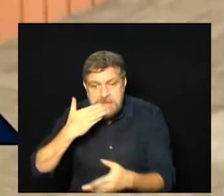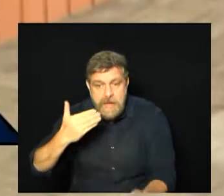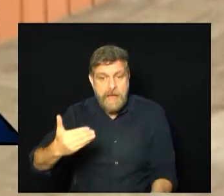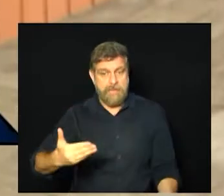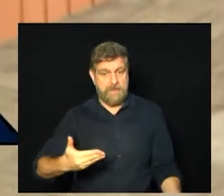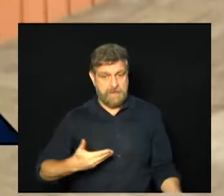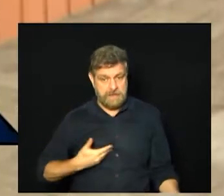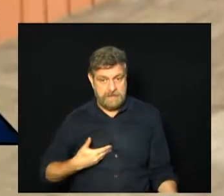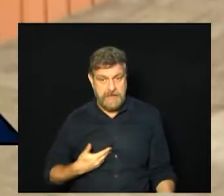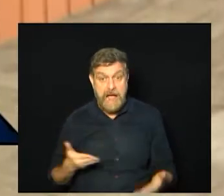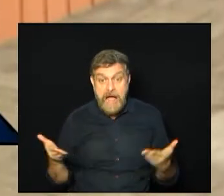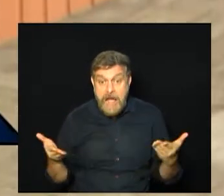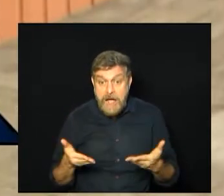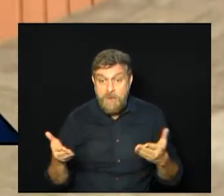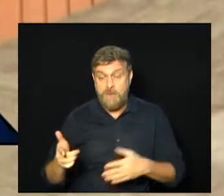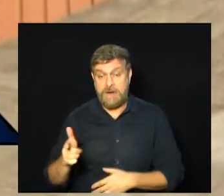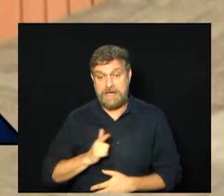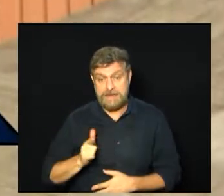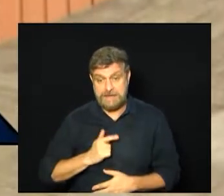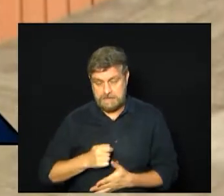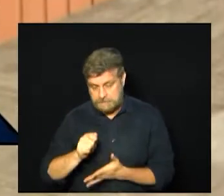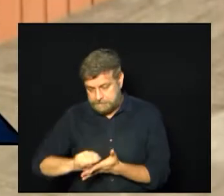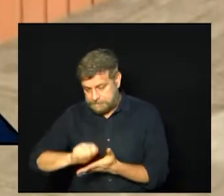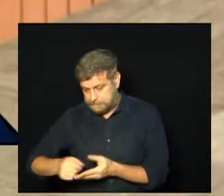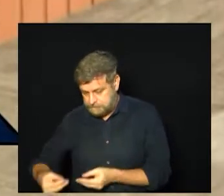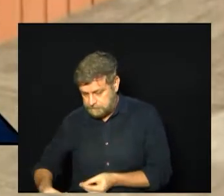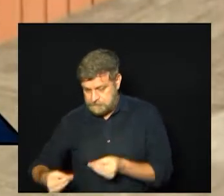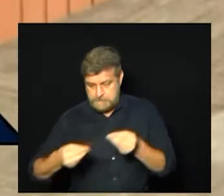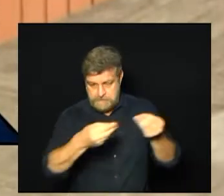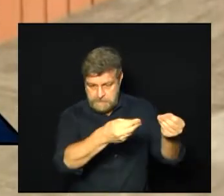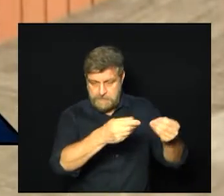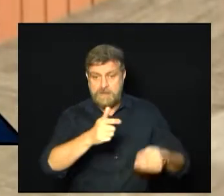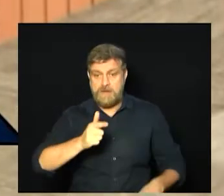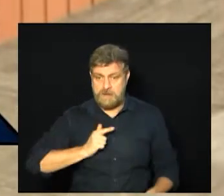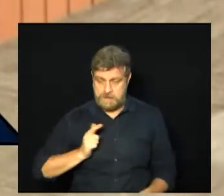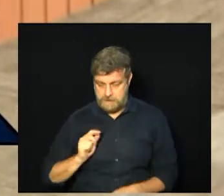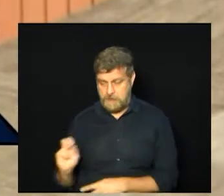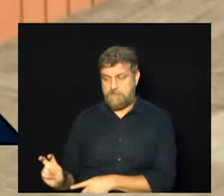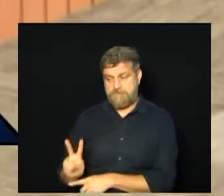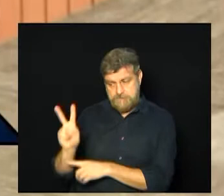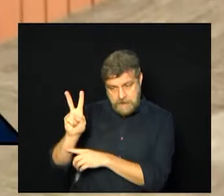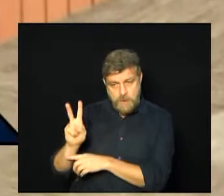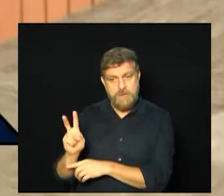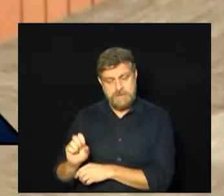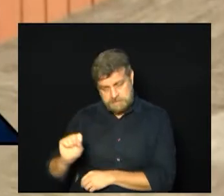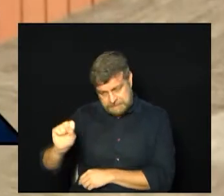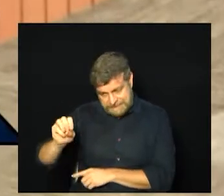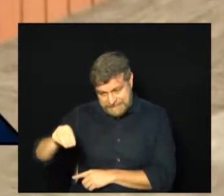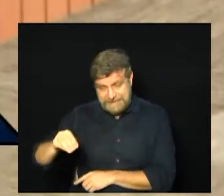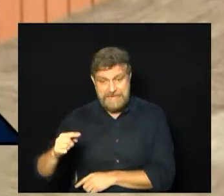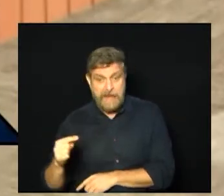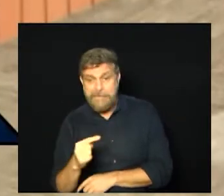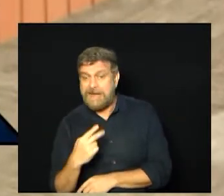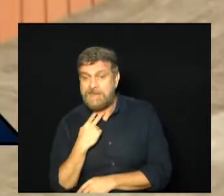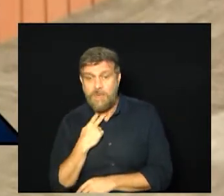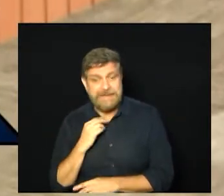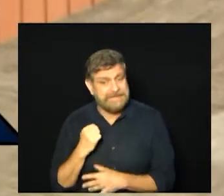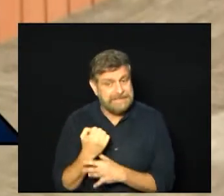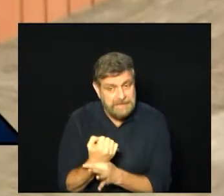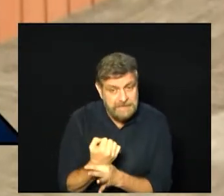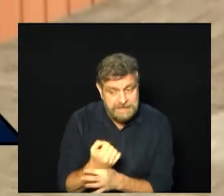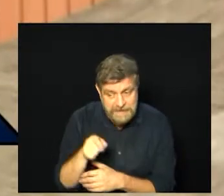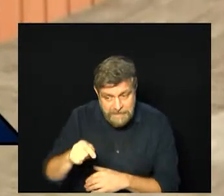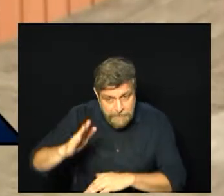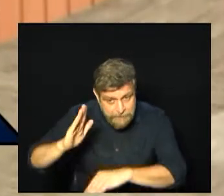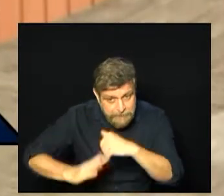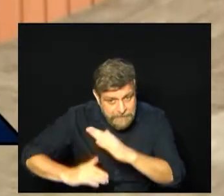da população. A indicação, ainda que ela tenha um peso, um valor, uma importância, mas ela não garante que aquilo vá